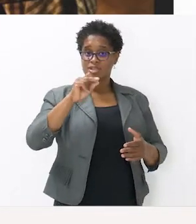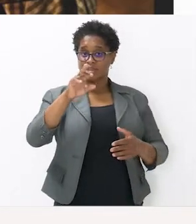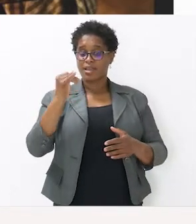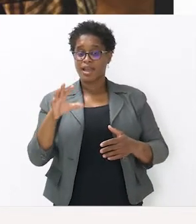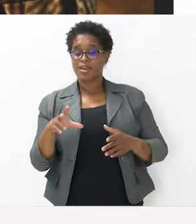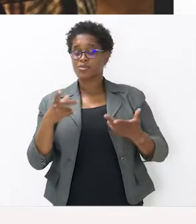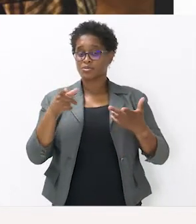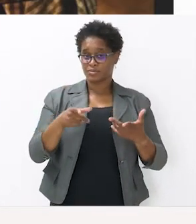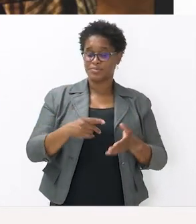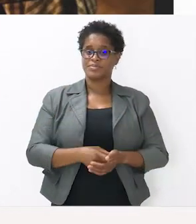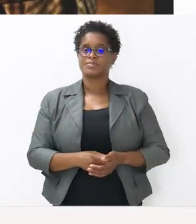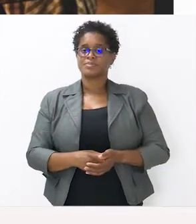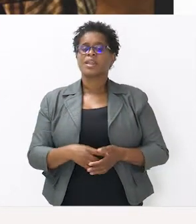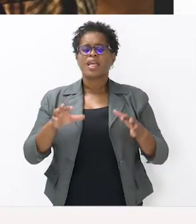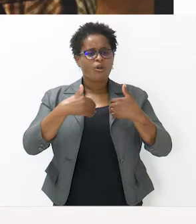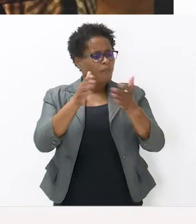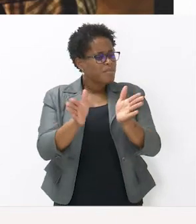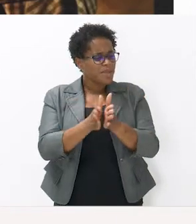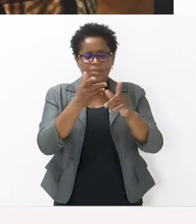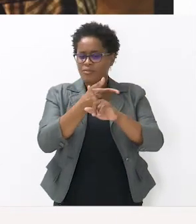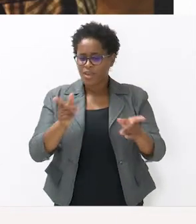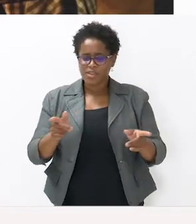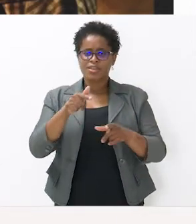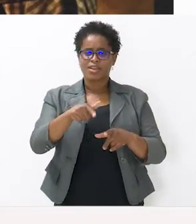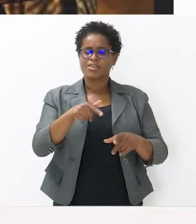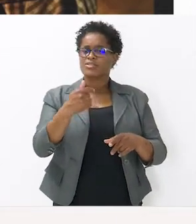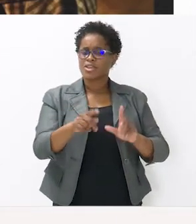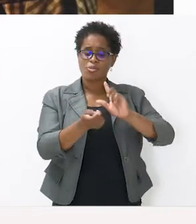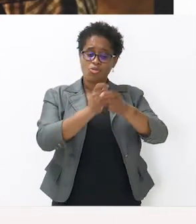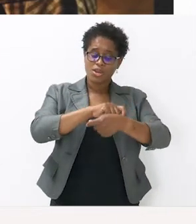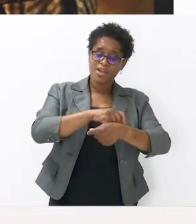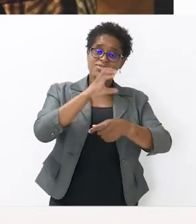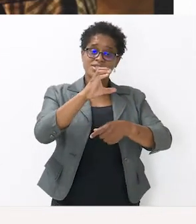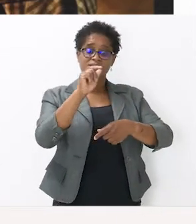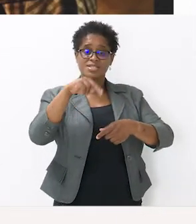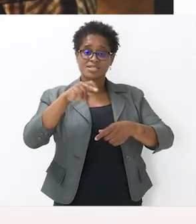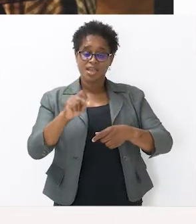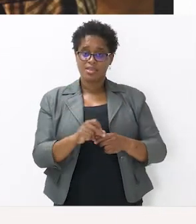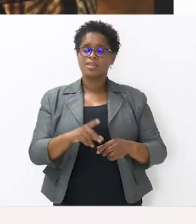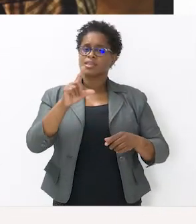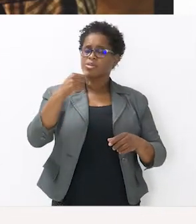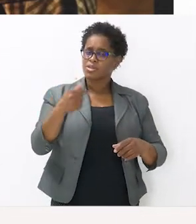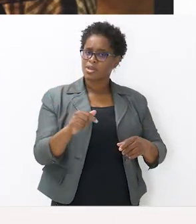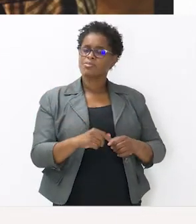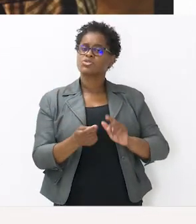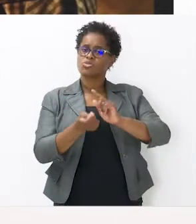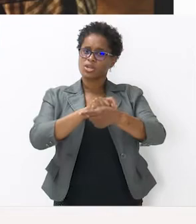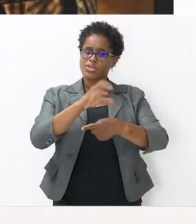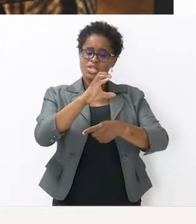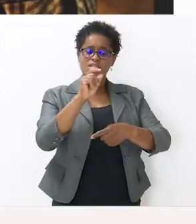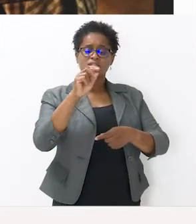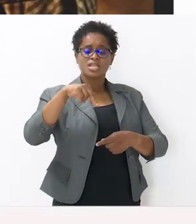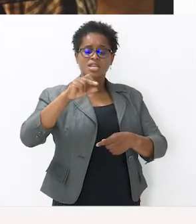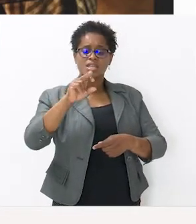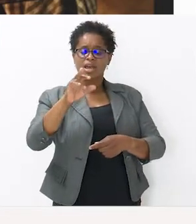fundo, digamos assim, é completamente diferente. Aqui nós temos mudança de cena e temos também mudança de